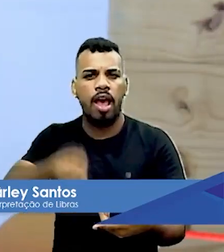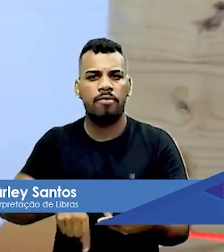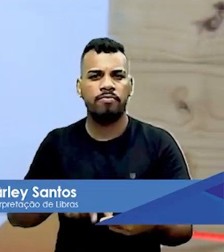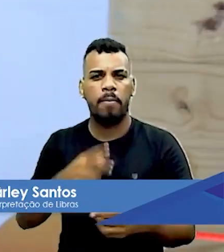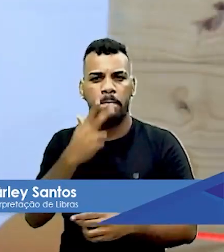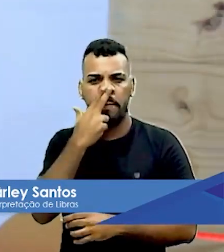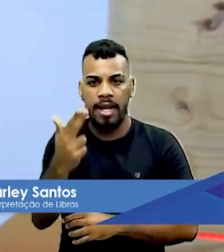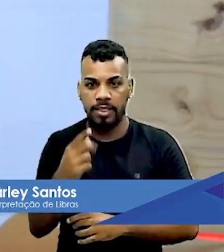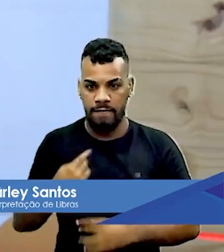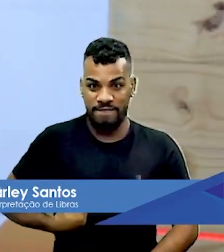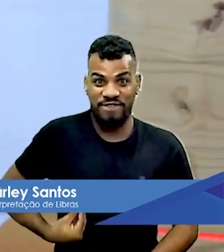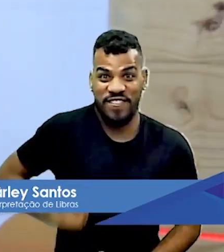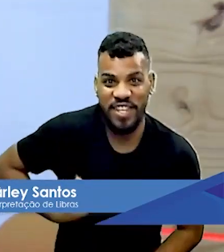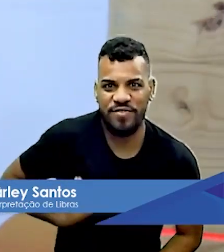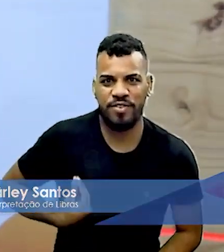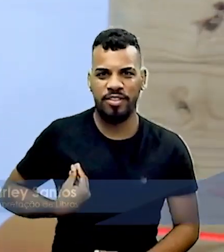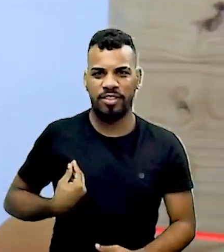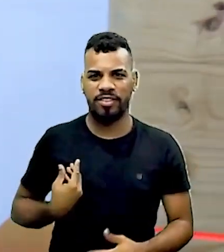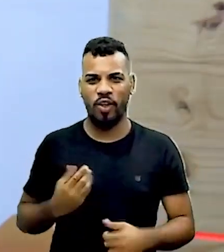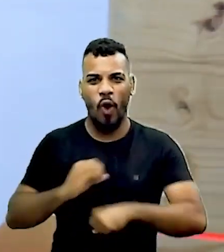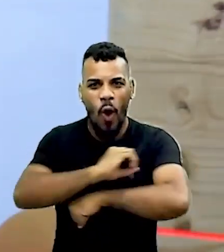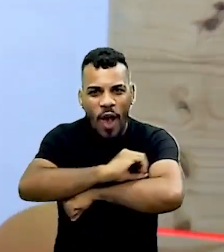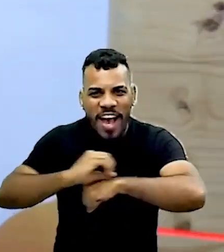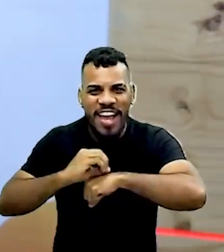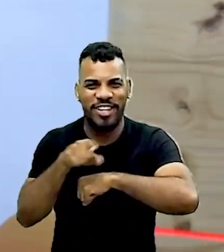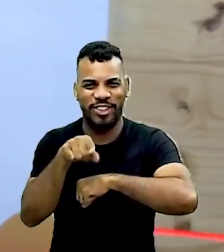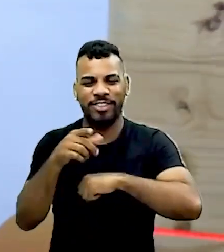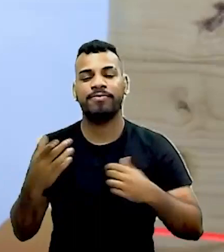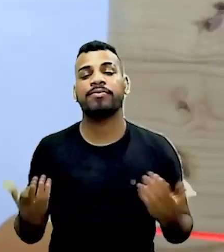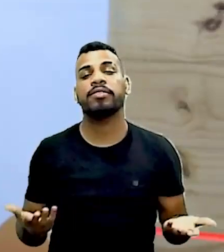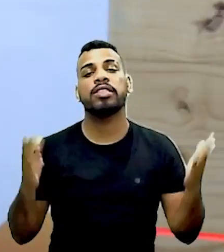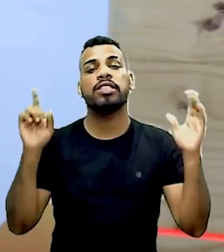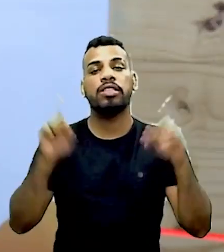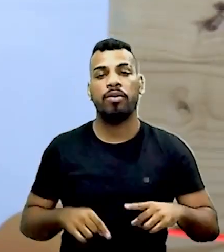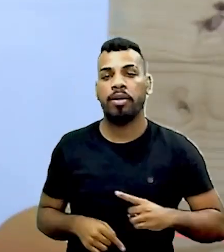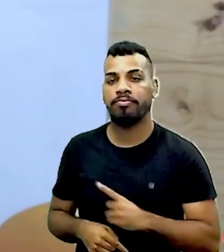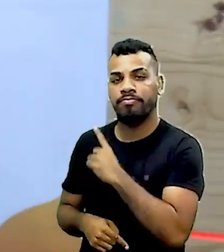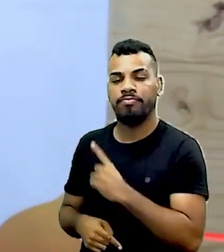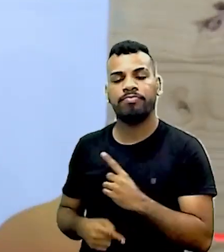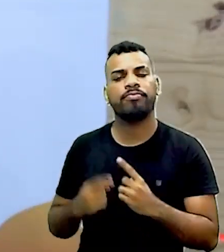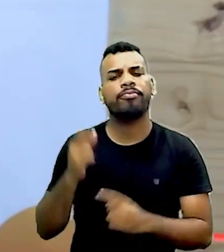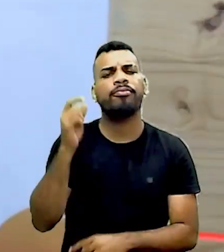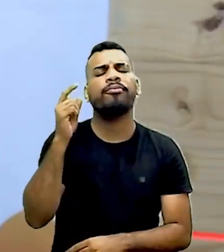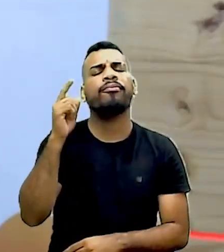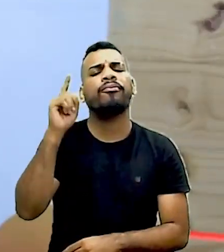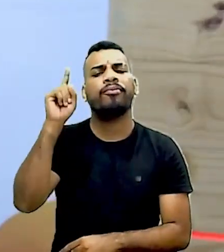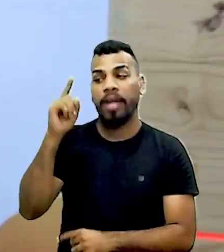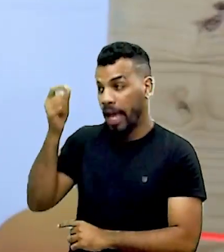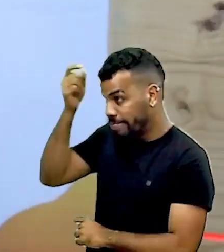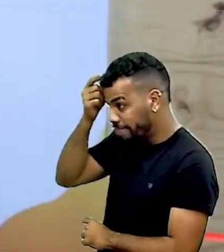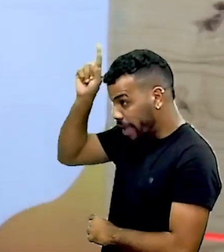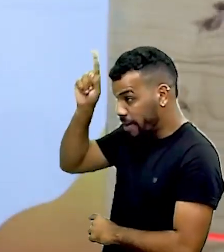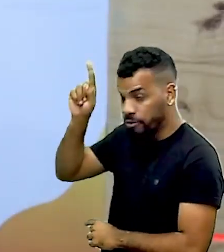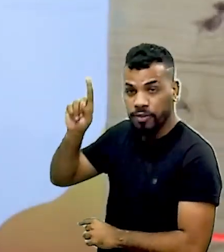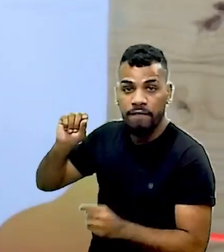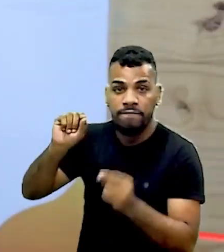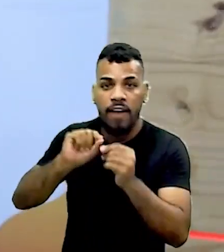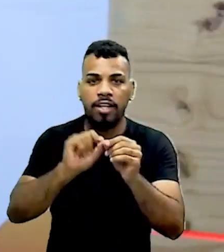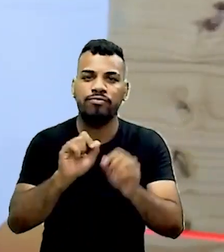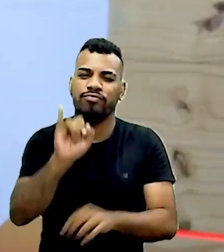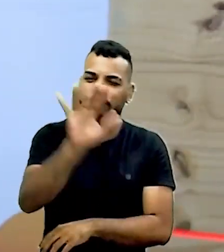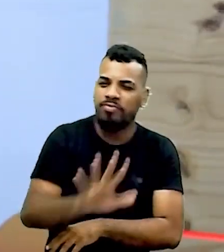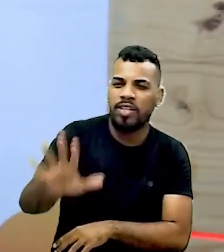algo orgânico, algo vivo. Então, os 12 princípios usam muito dessa ideia para poder fazer as animações,